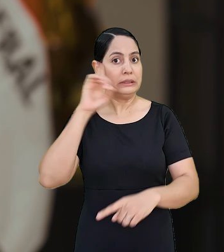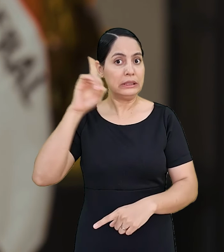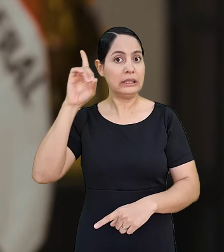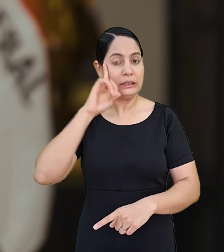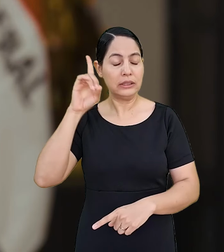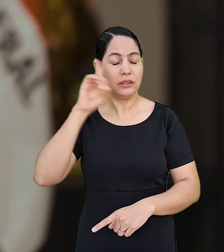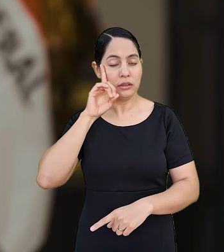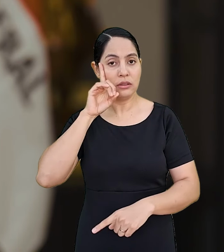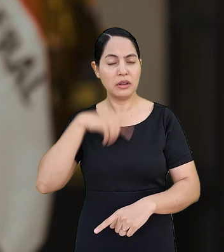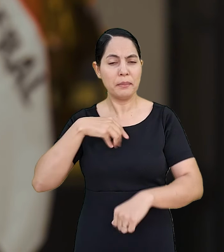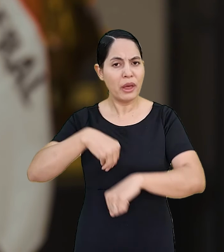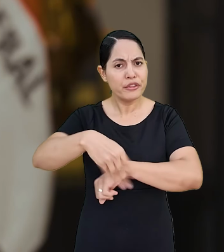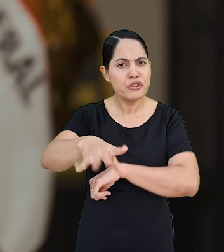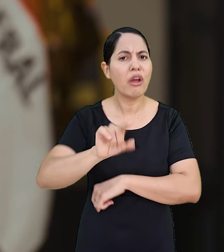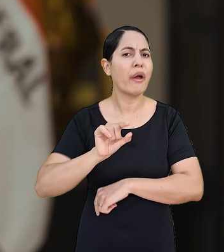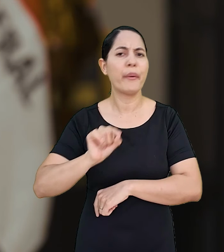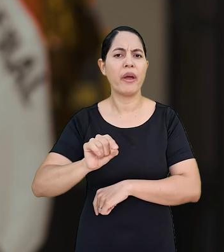Calma,